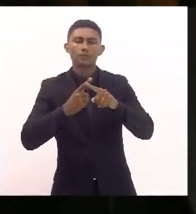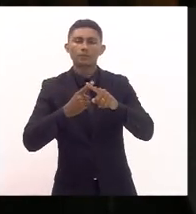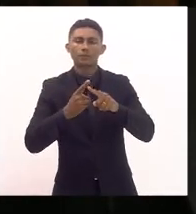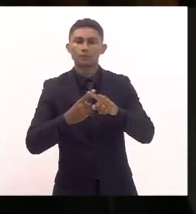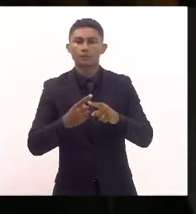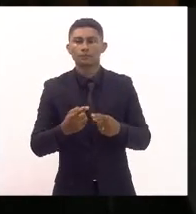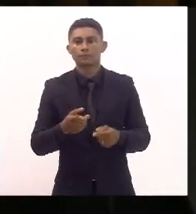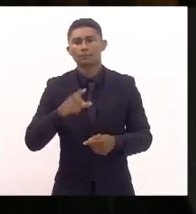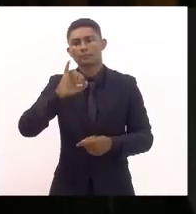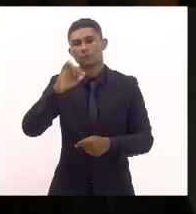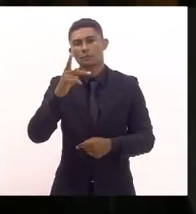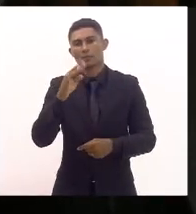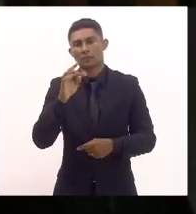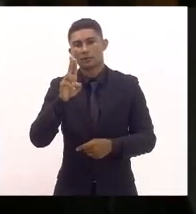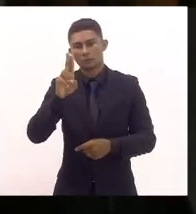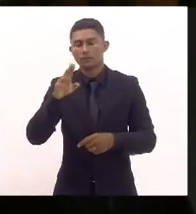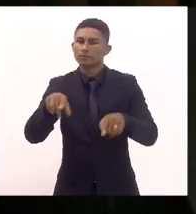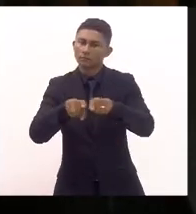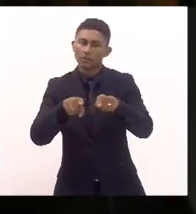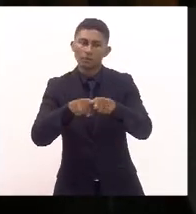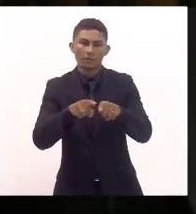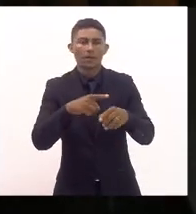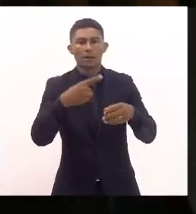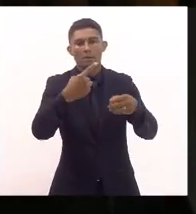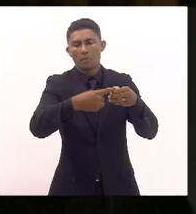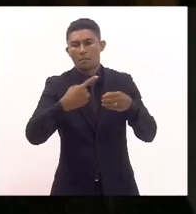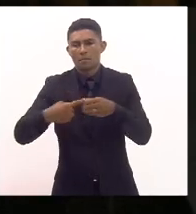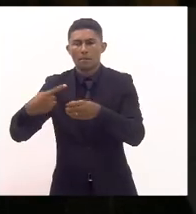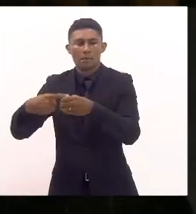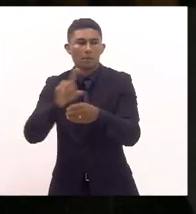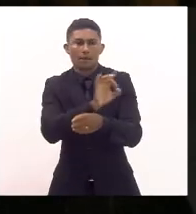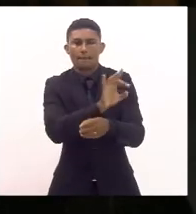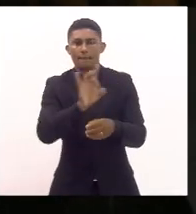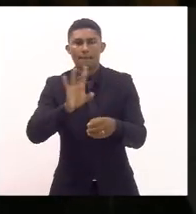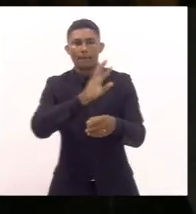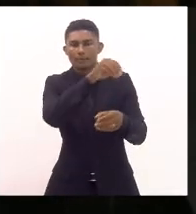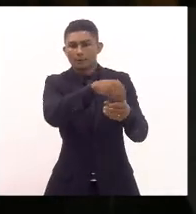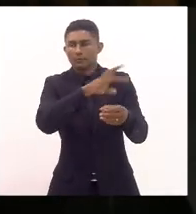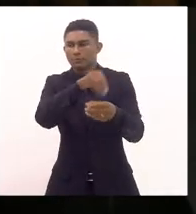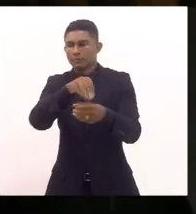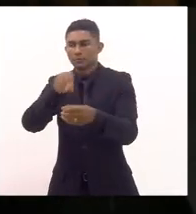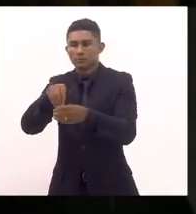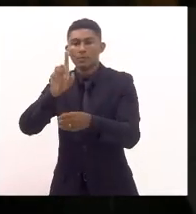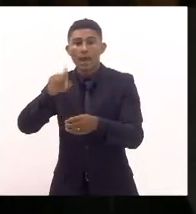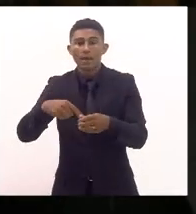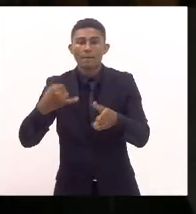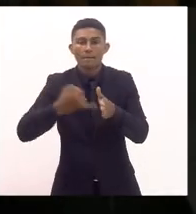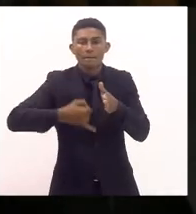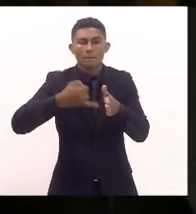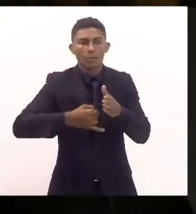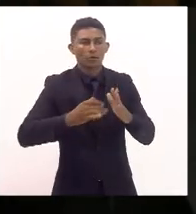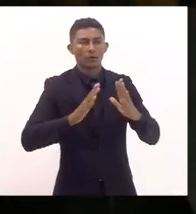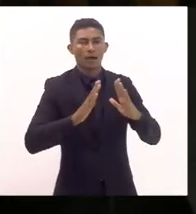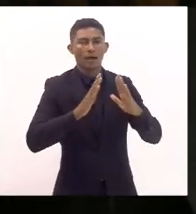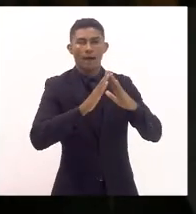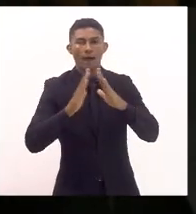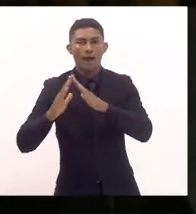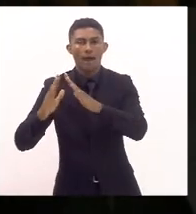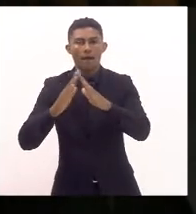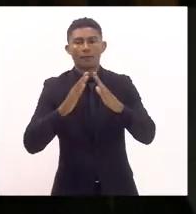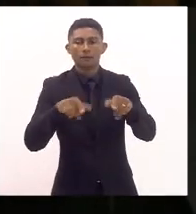que também é o imposto Municipal imposto predial e territorial urbano ele